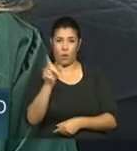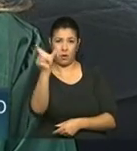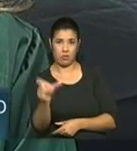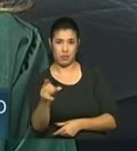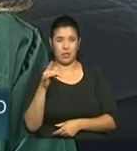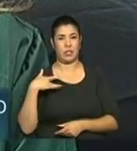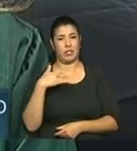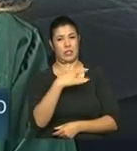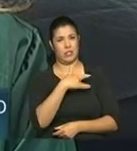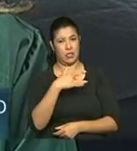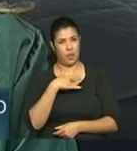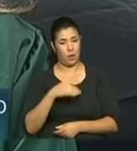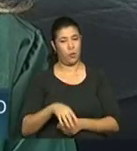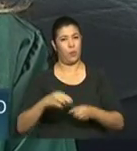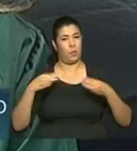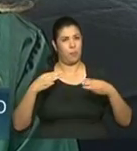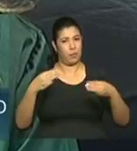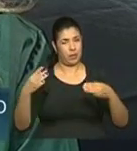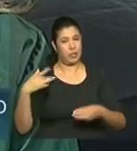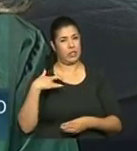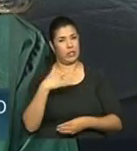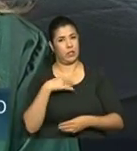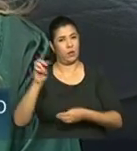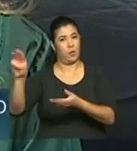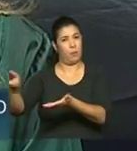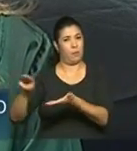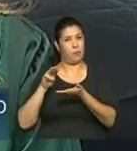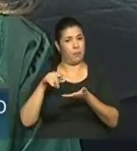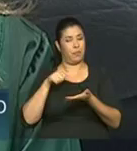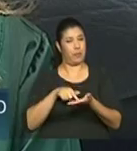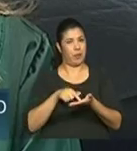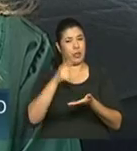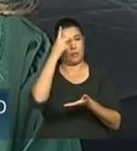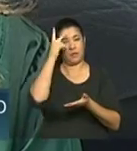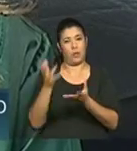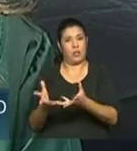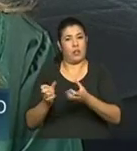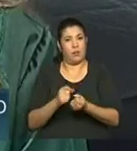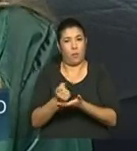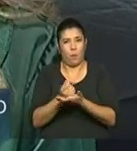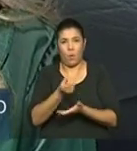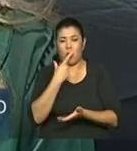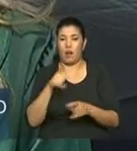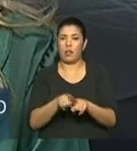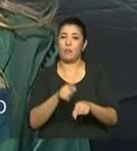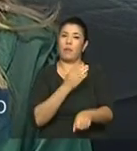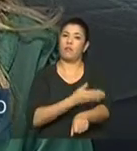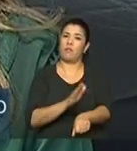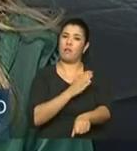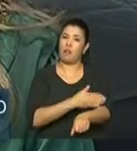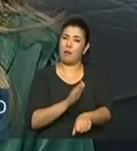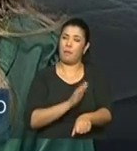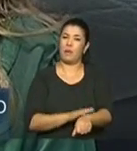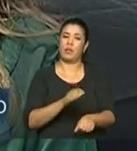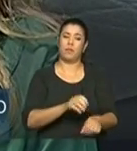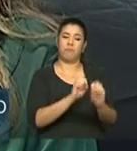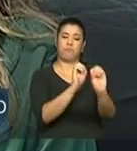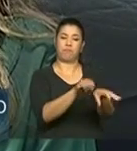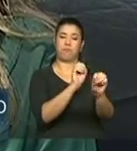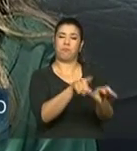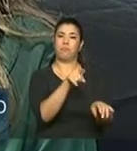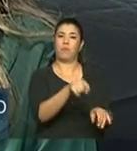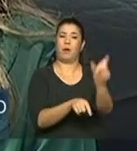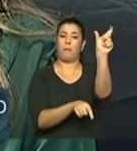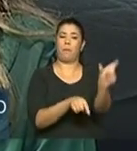Ministério da Saúde, já recebe a medicação e, se necessário, o treinamento do profissional para que aquele caso seja atendido. É importante